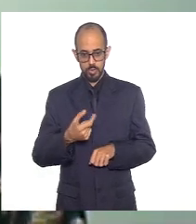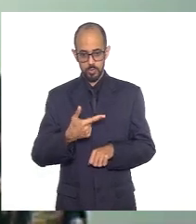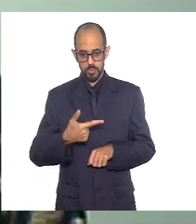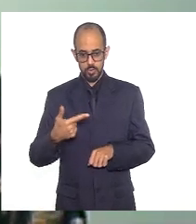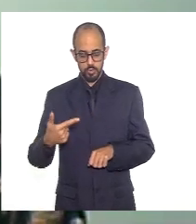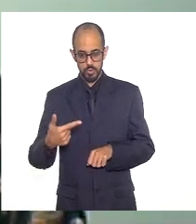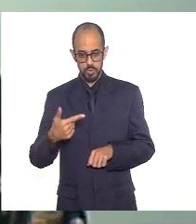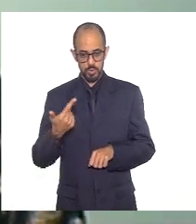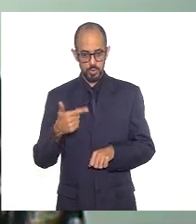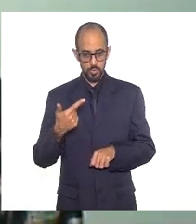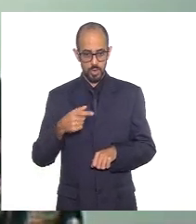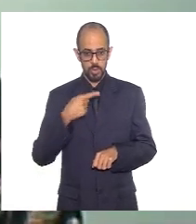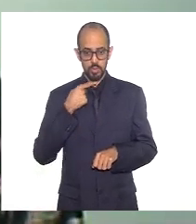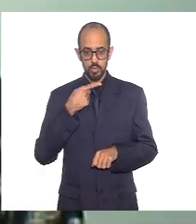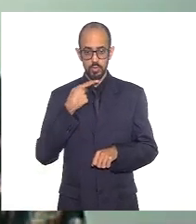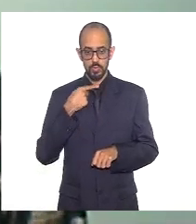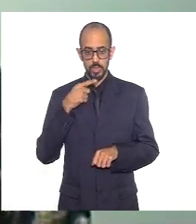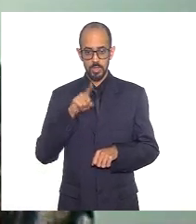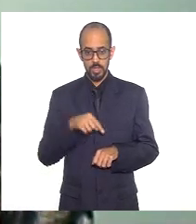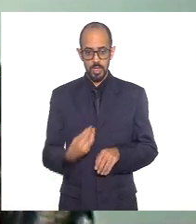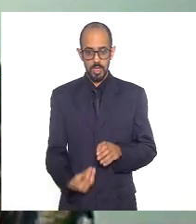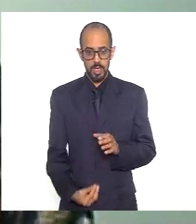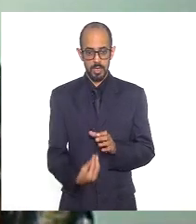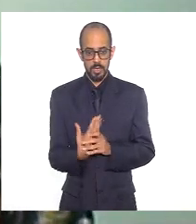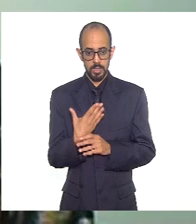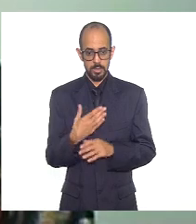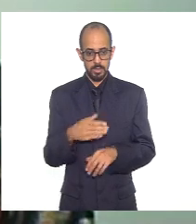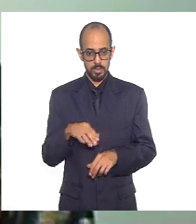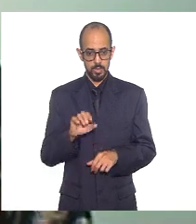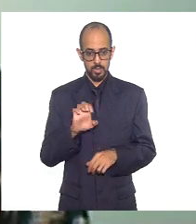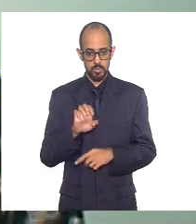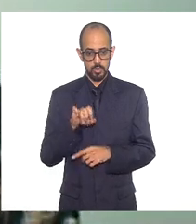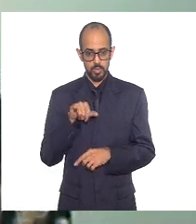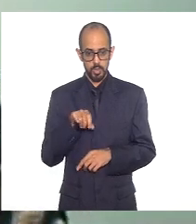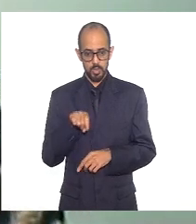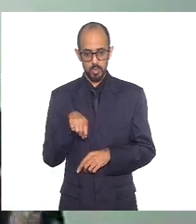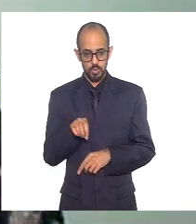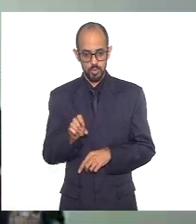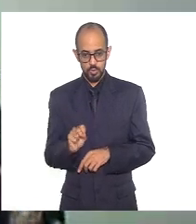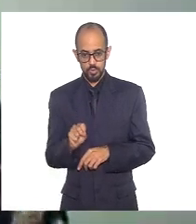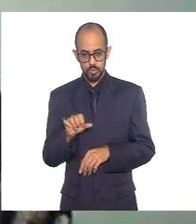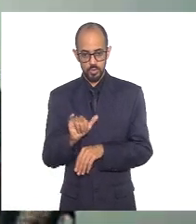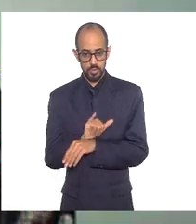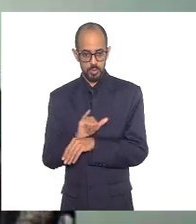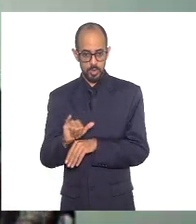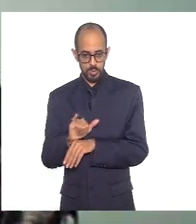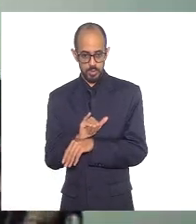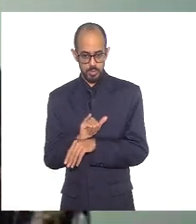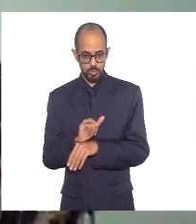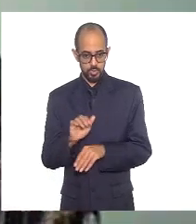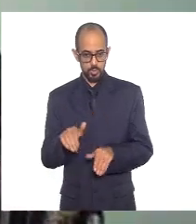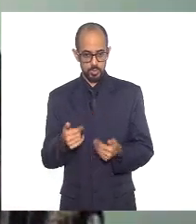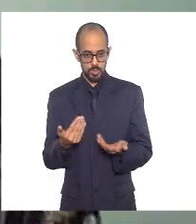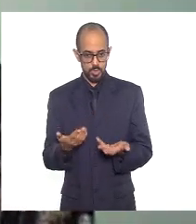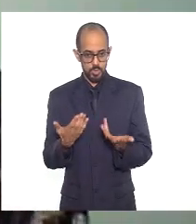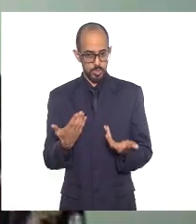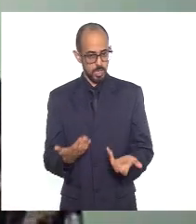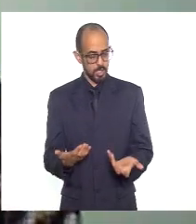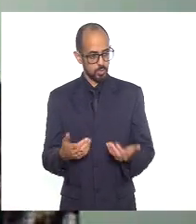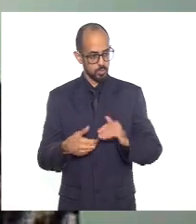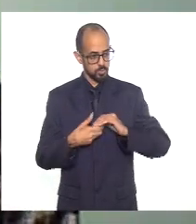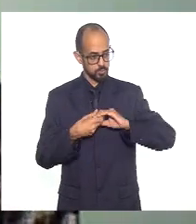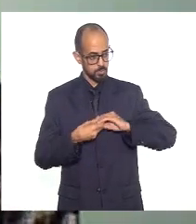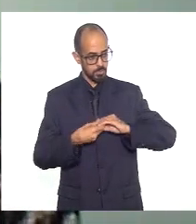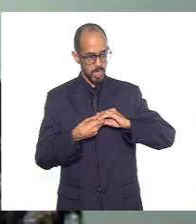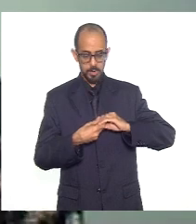sem dúvida nenhuma, o estabelecimento dos eixos estratégicos. Nesse sentido, eu quero saudar o governo do Estado por